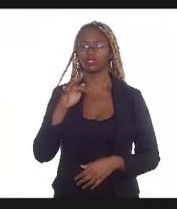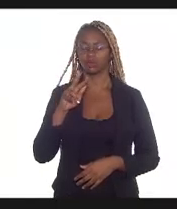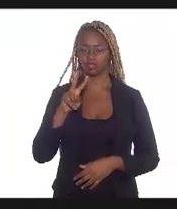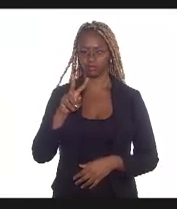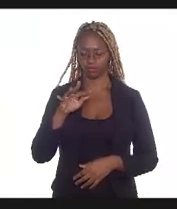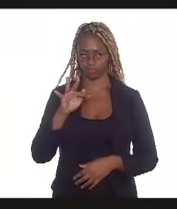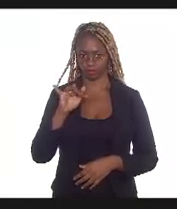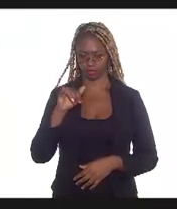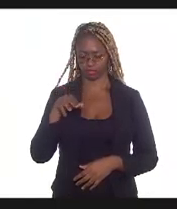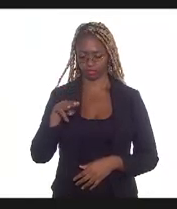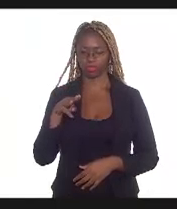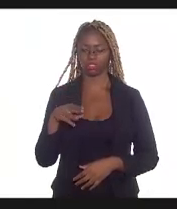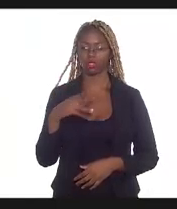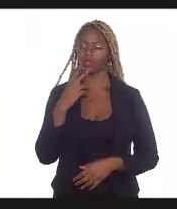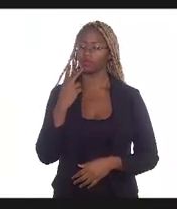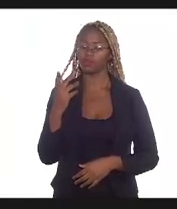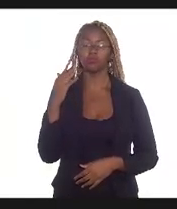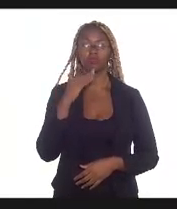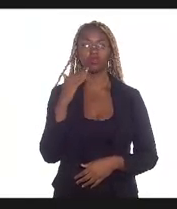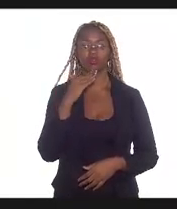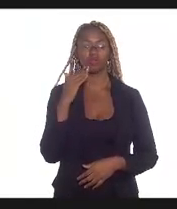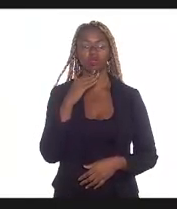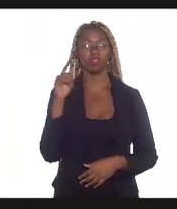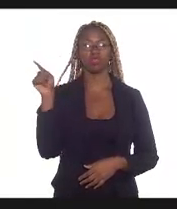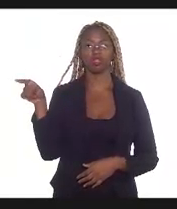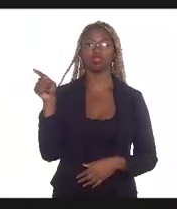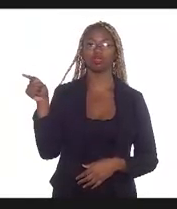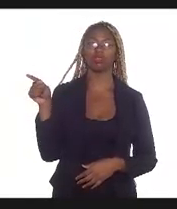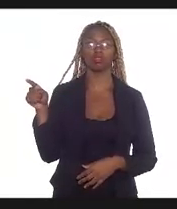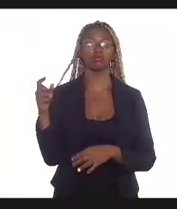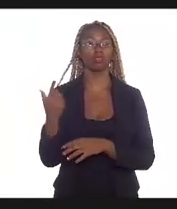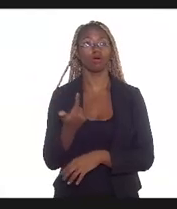Lei 8.775, de 24 de março de 2020.